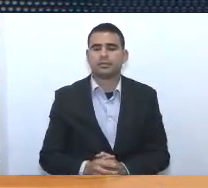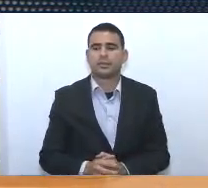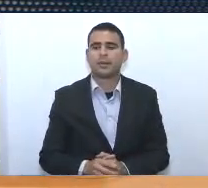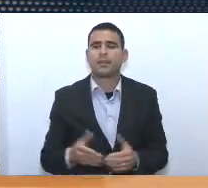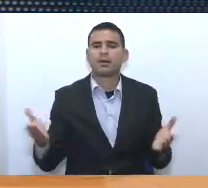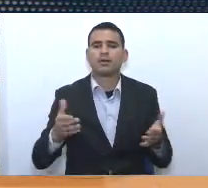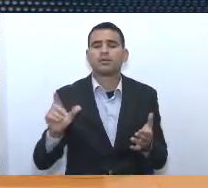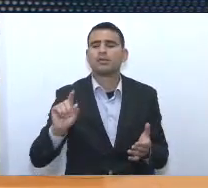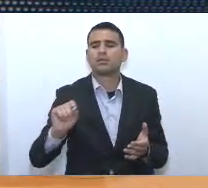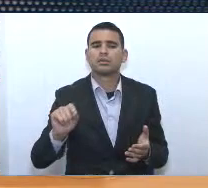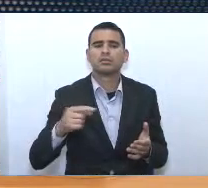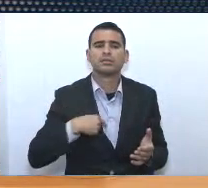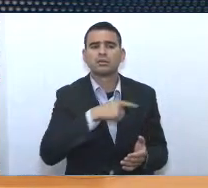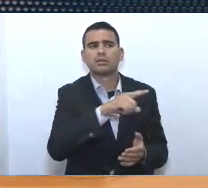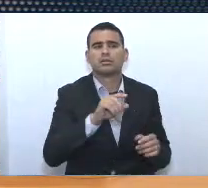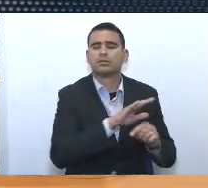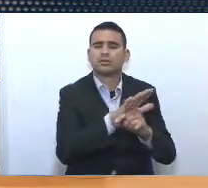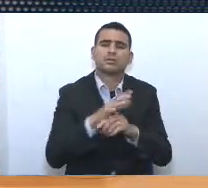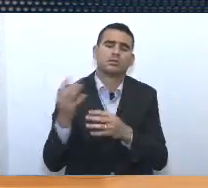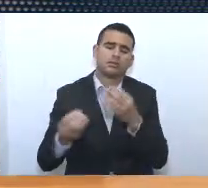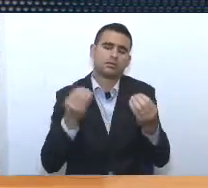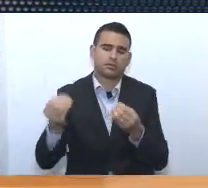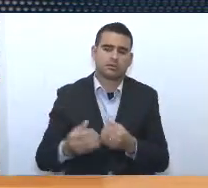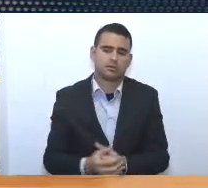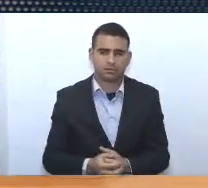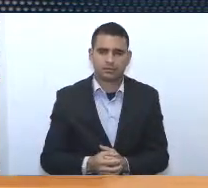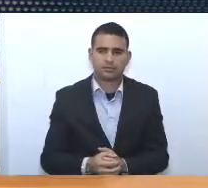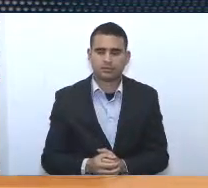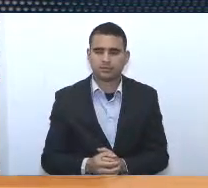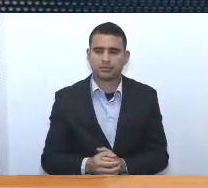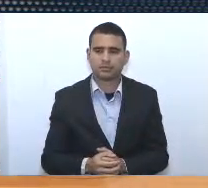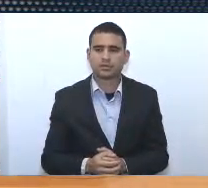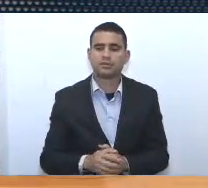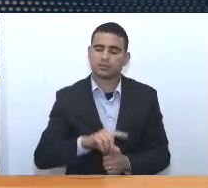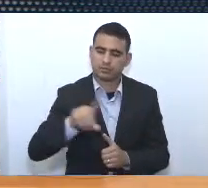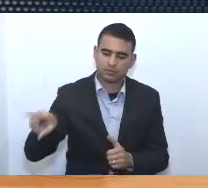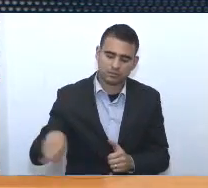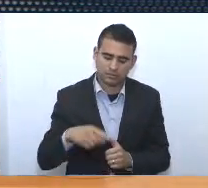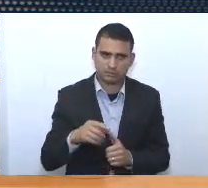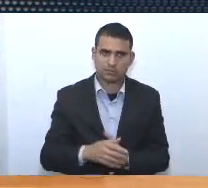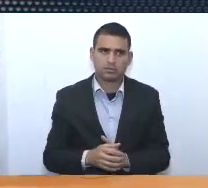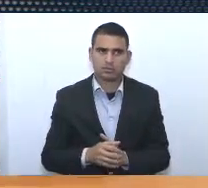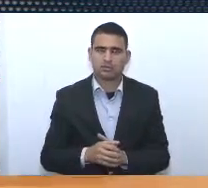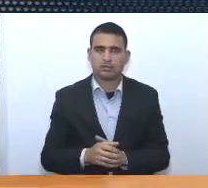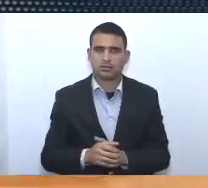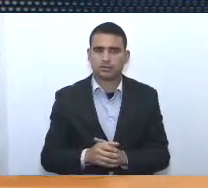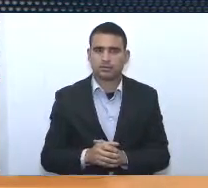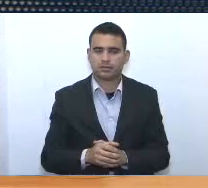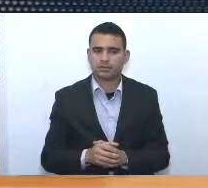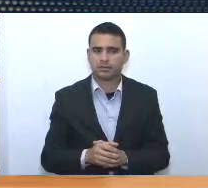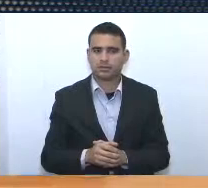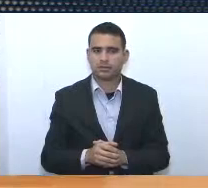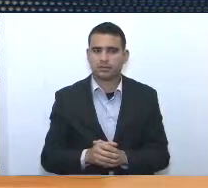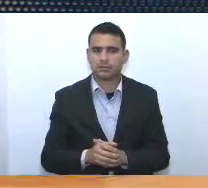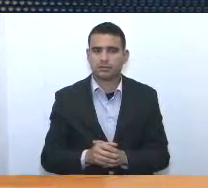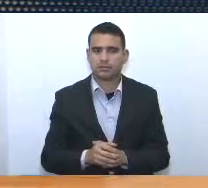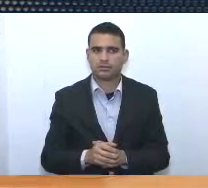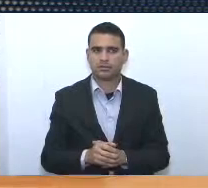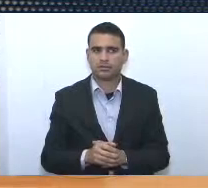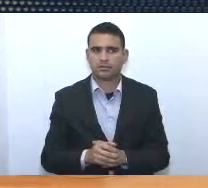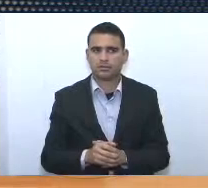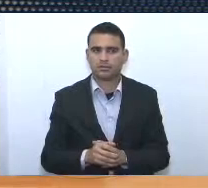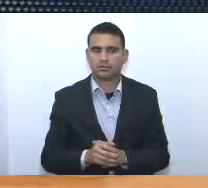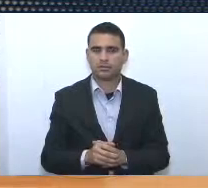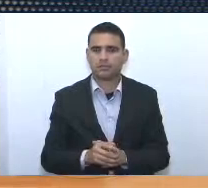nós podemos fazer para auxiliar. Porque já que nós estamos neste caso com a